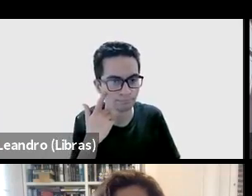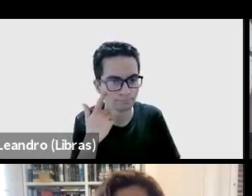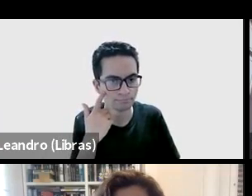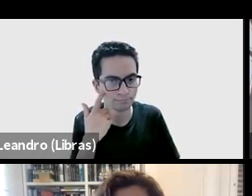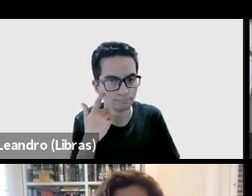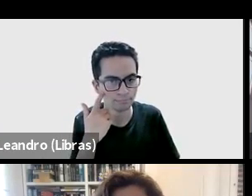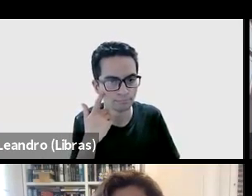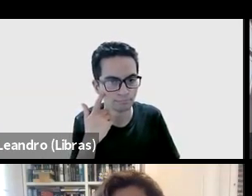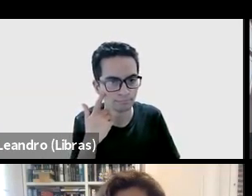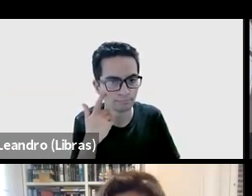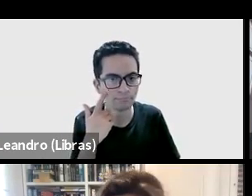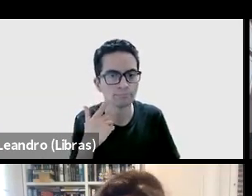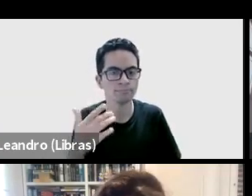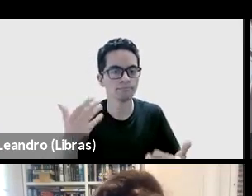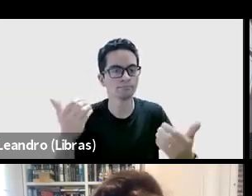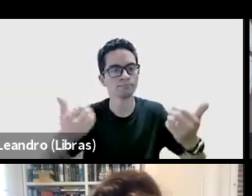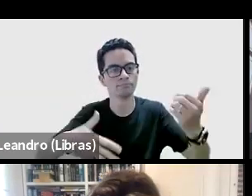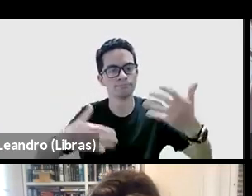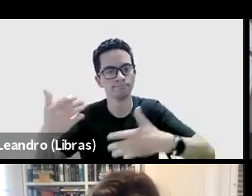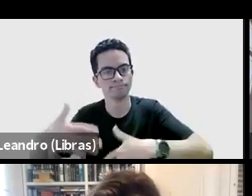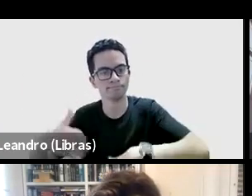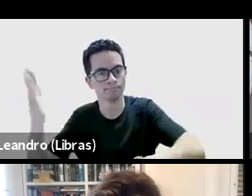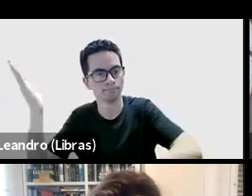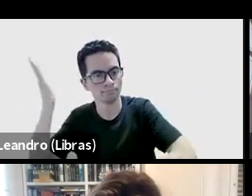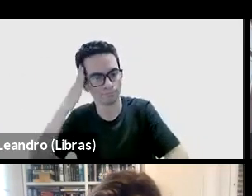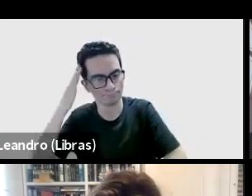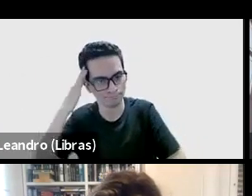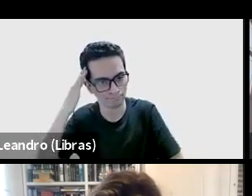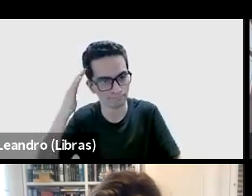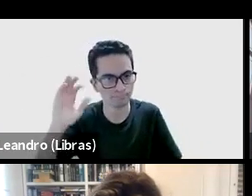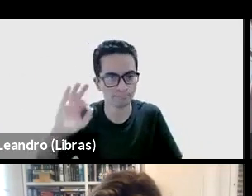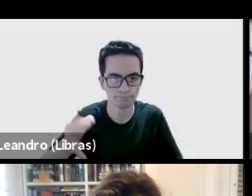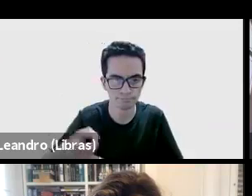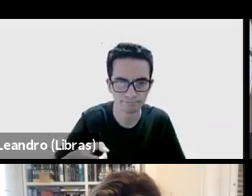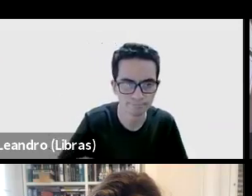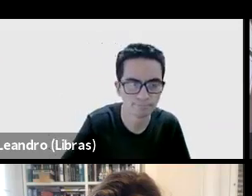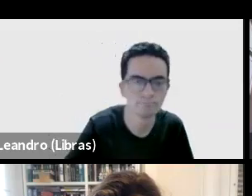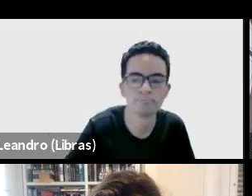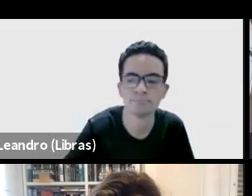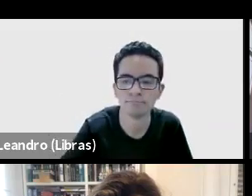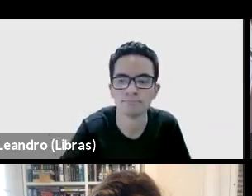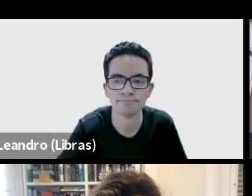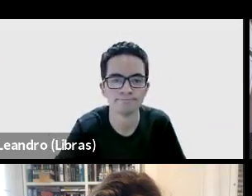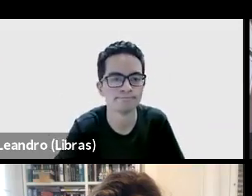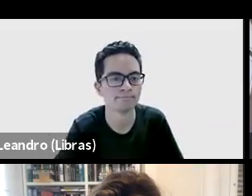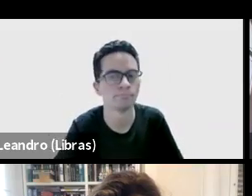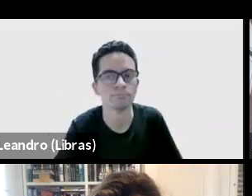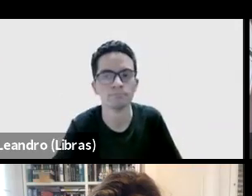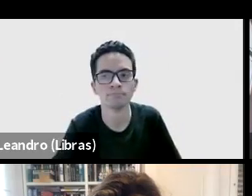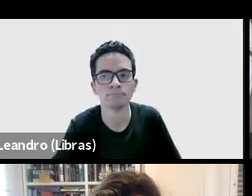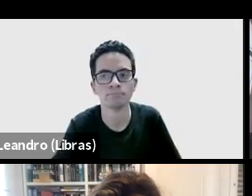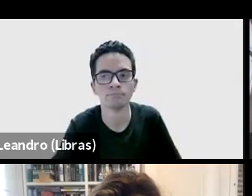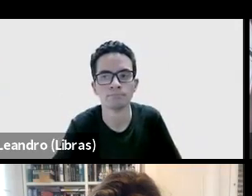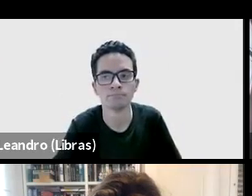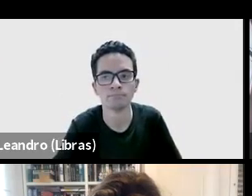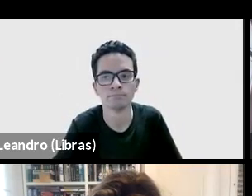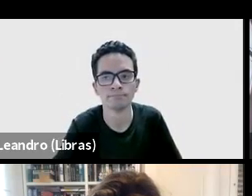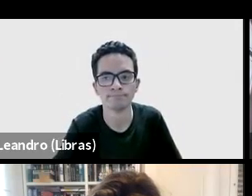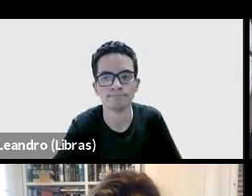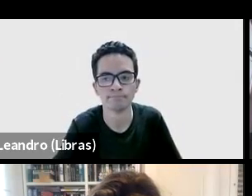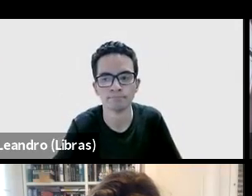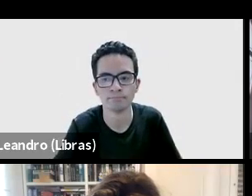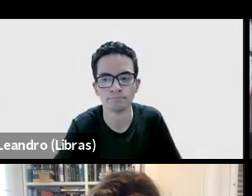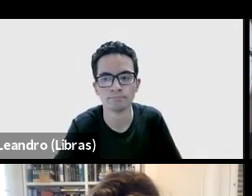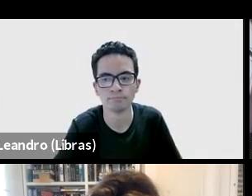língua, né? Porque aí os professores trouxeram muito que assim, o acolhimento acontece de múltiplas formas e na maior parte